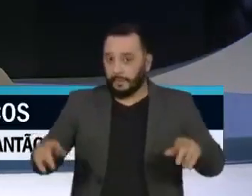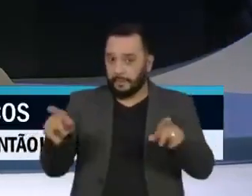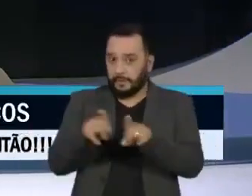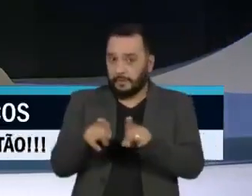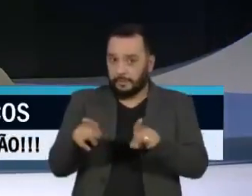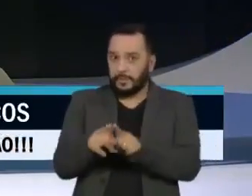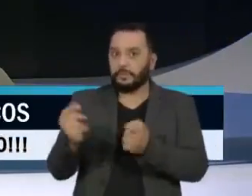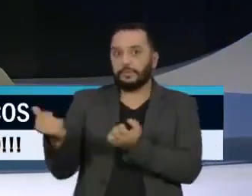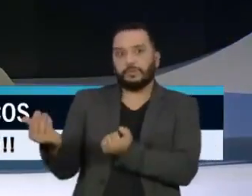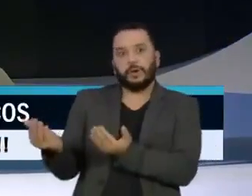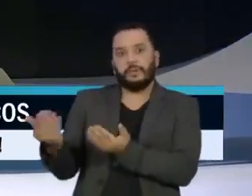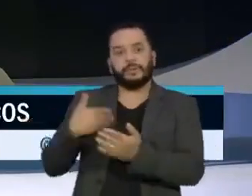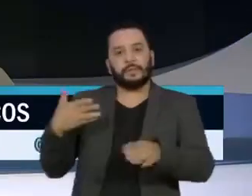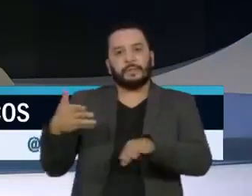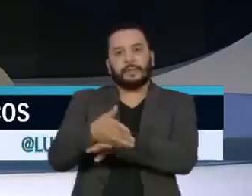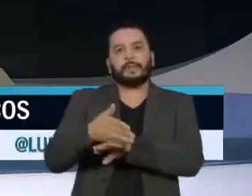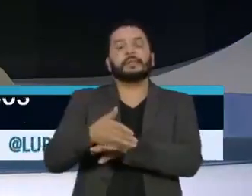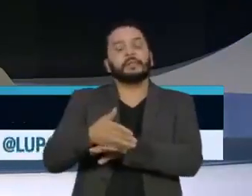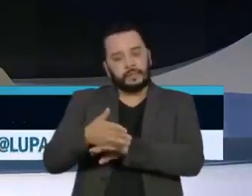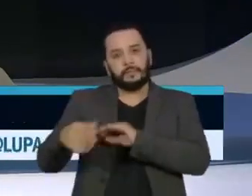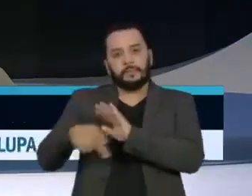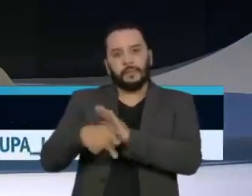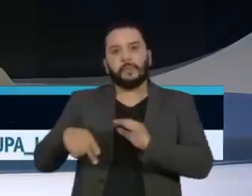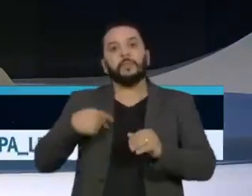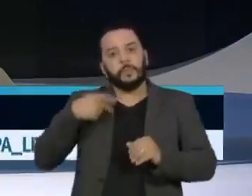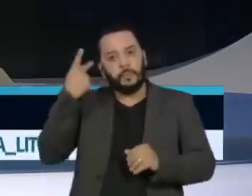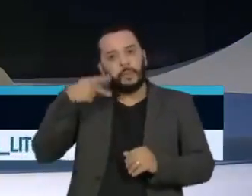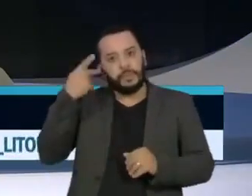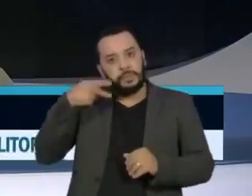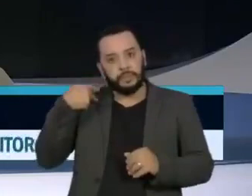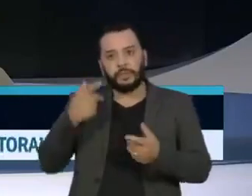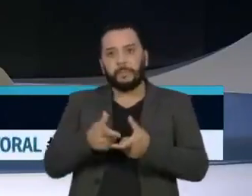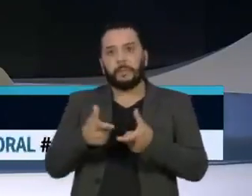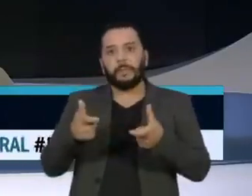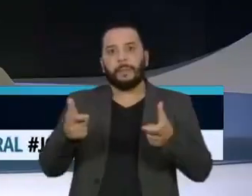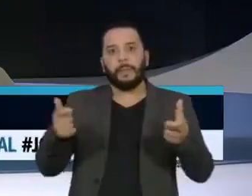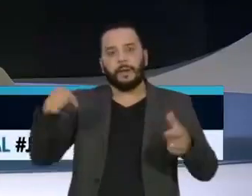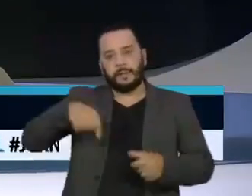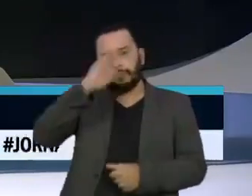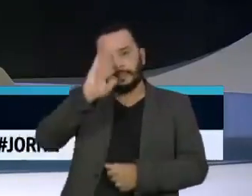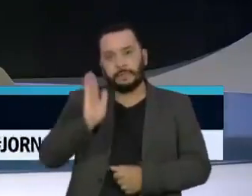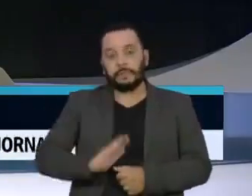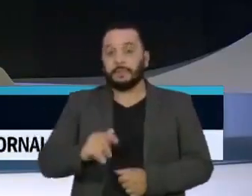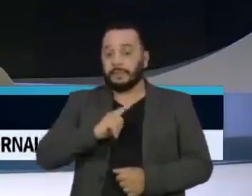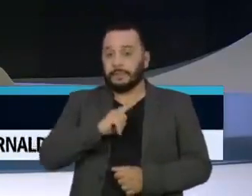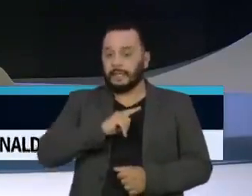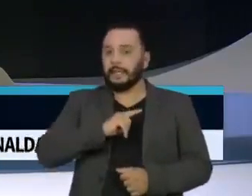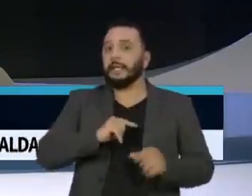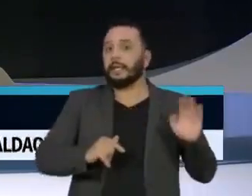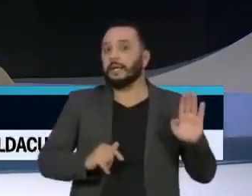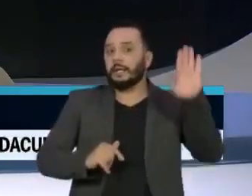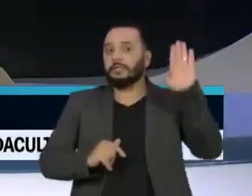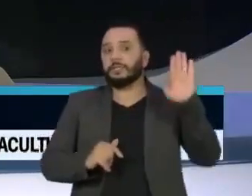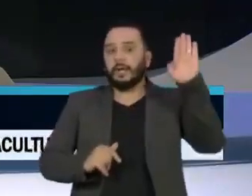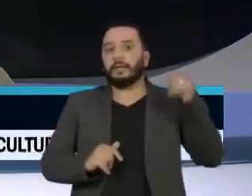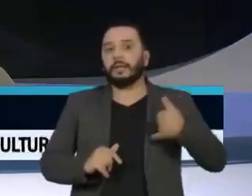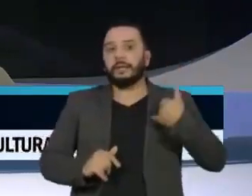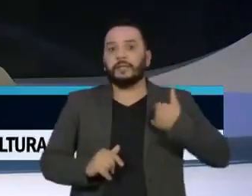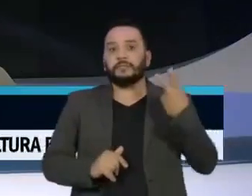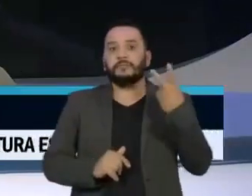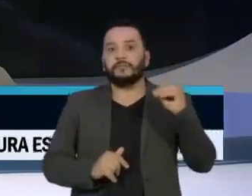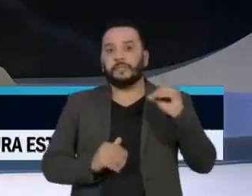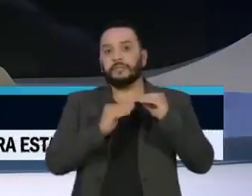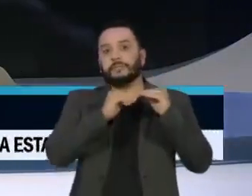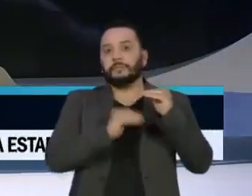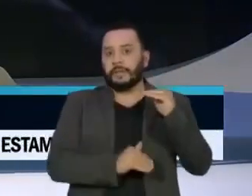dos jovens na política tem crescido no Brasil, mas o número de candidatos com 20 anos ou menos ainda é muito